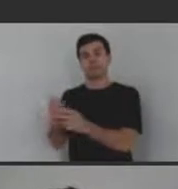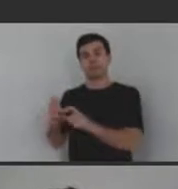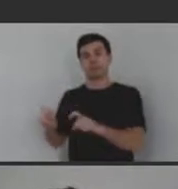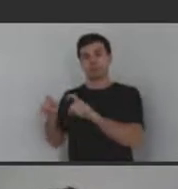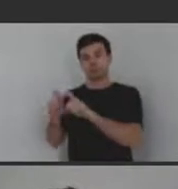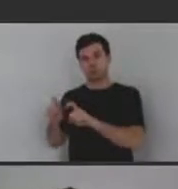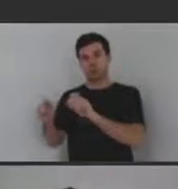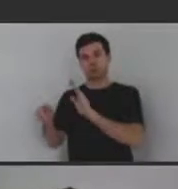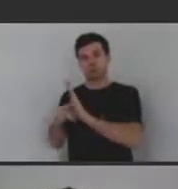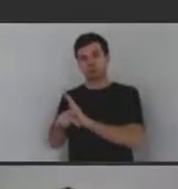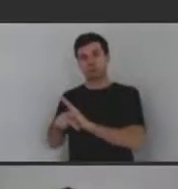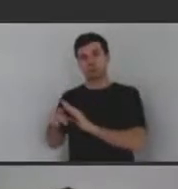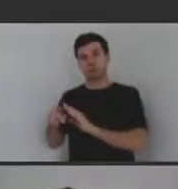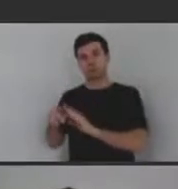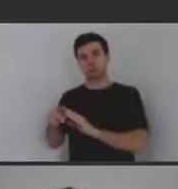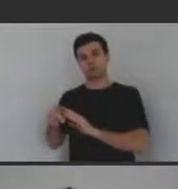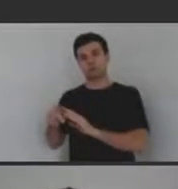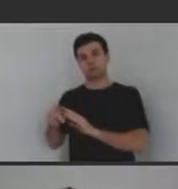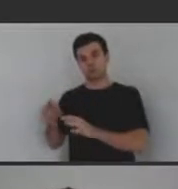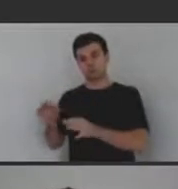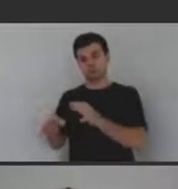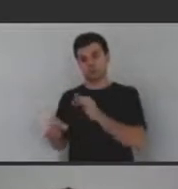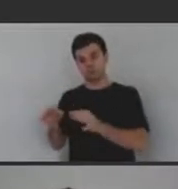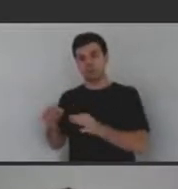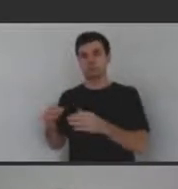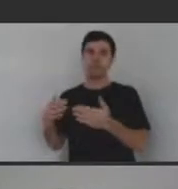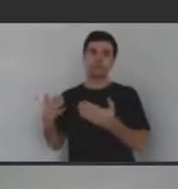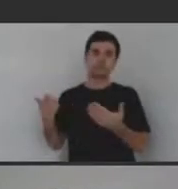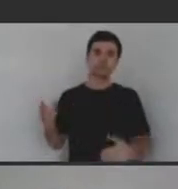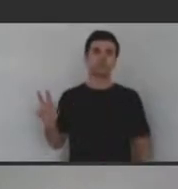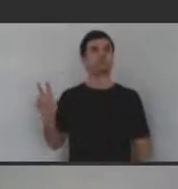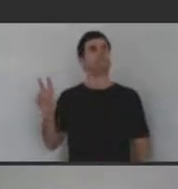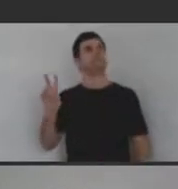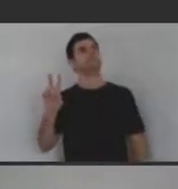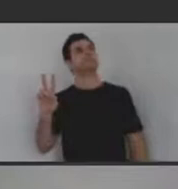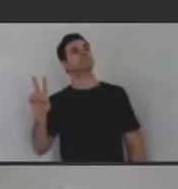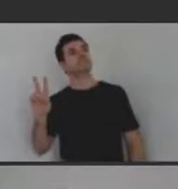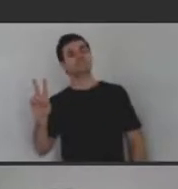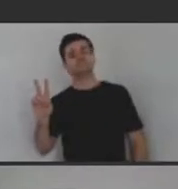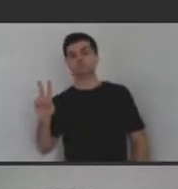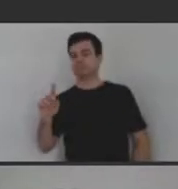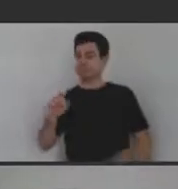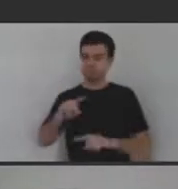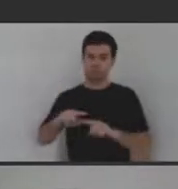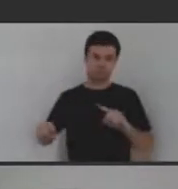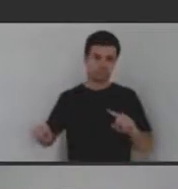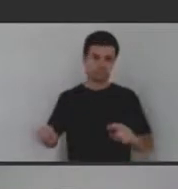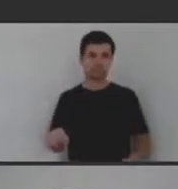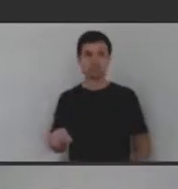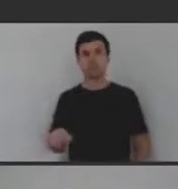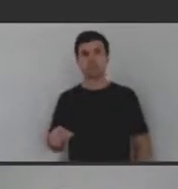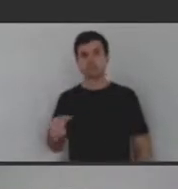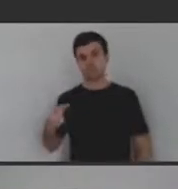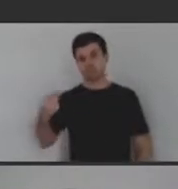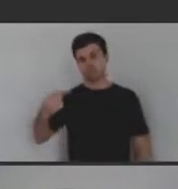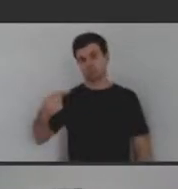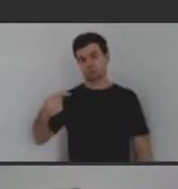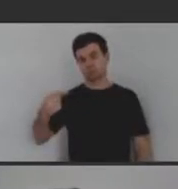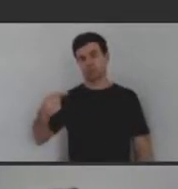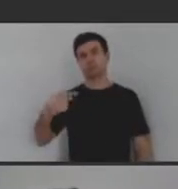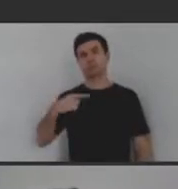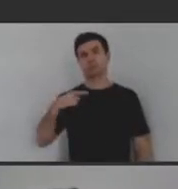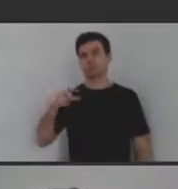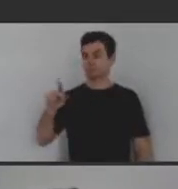propaganda eleitoral de qualquer candidatura ou candidato, mesmo por meios eletrônicos. Parágrafo único. Presidência da Câmara,